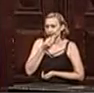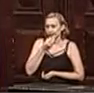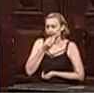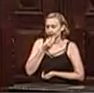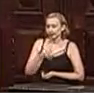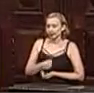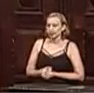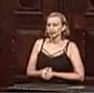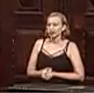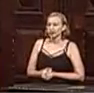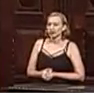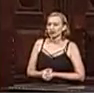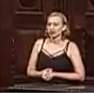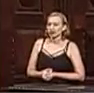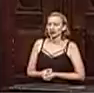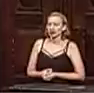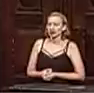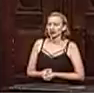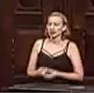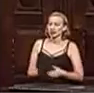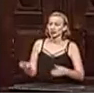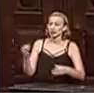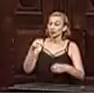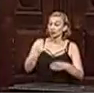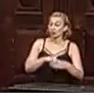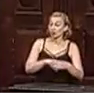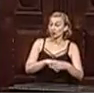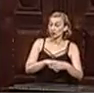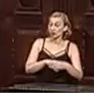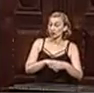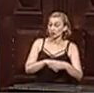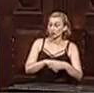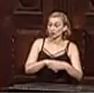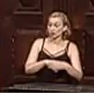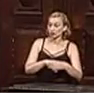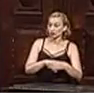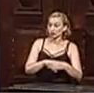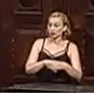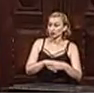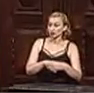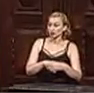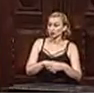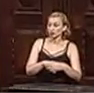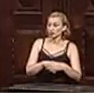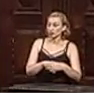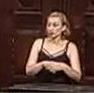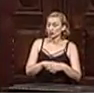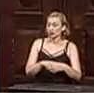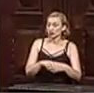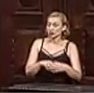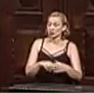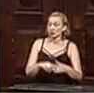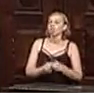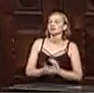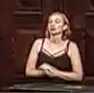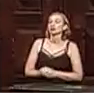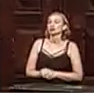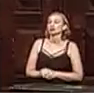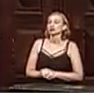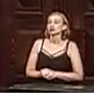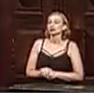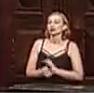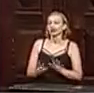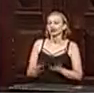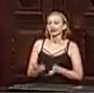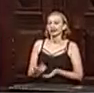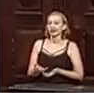de aprovação na Assembleia da categoria. E, evidentemente, que haja a perspectiva de